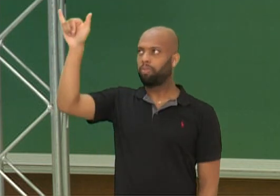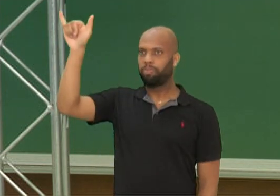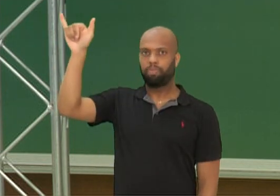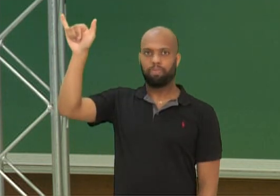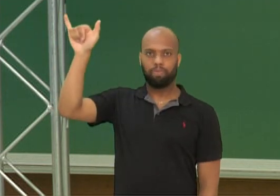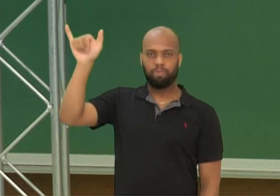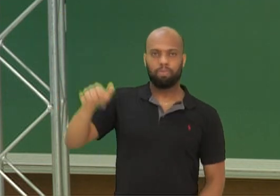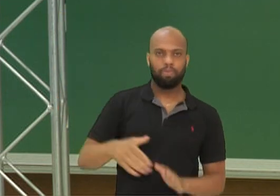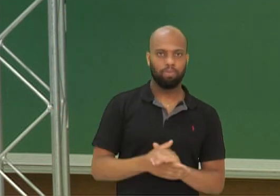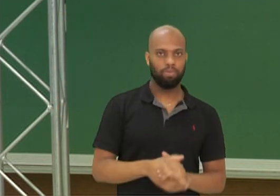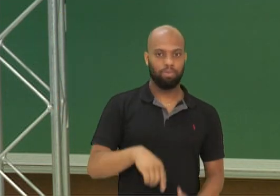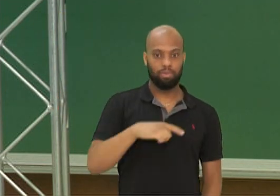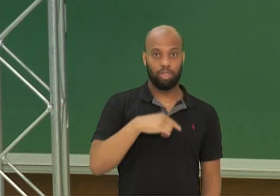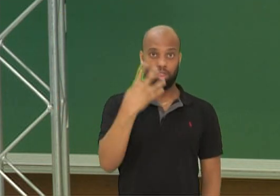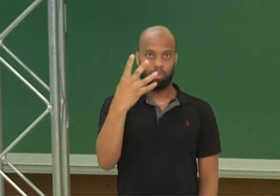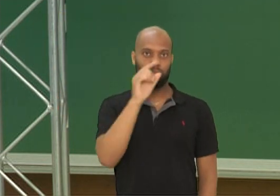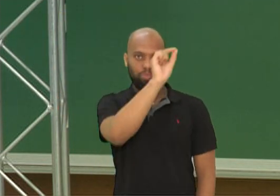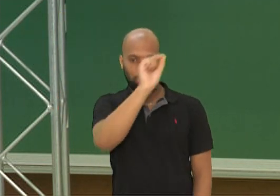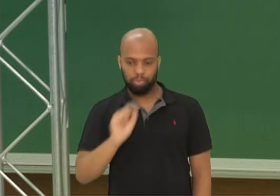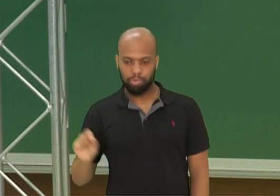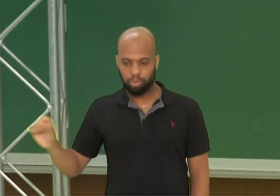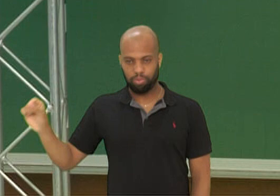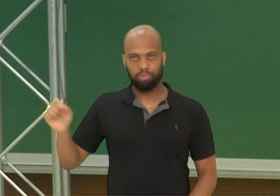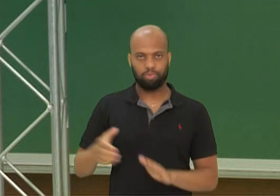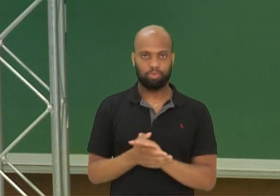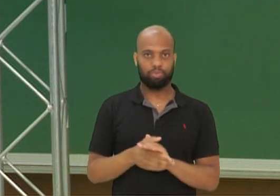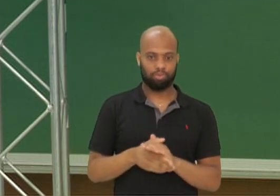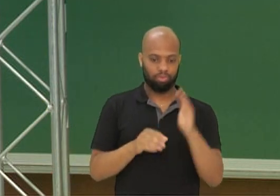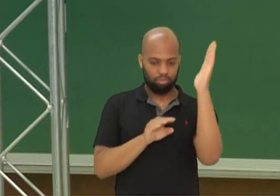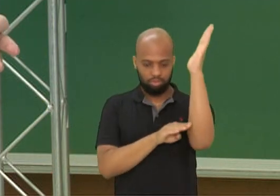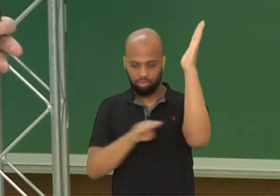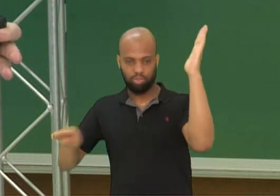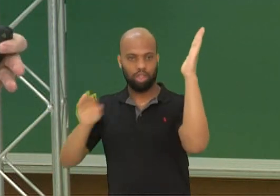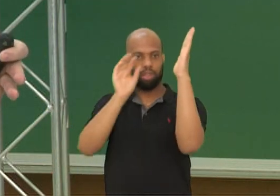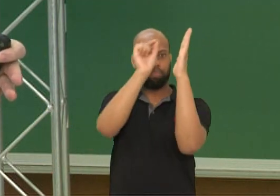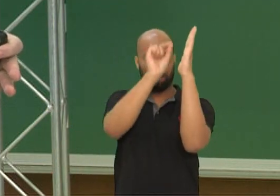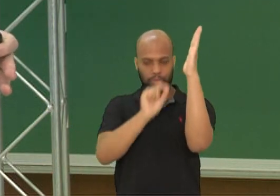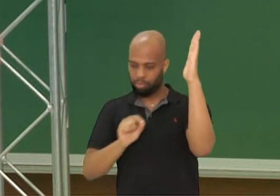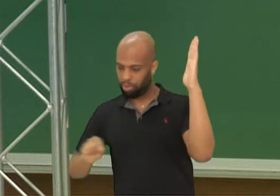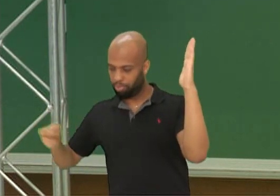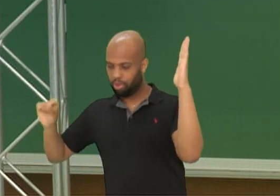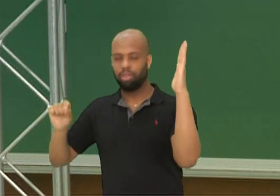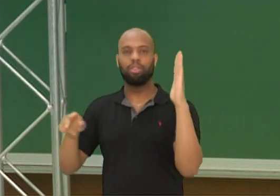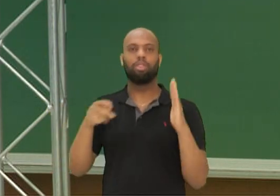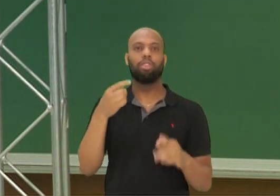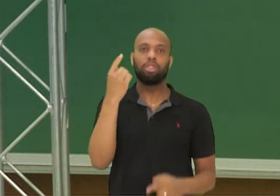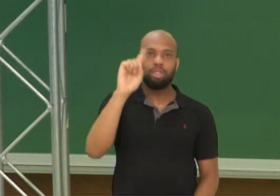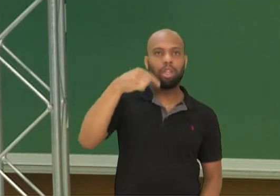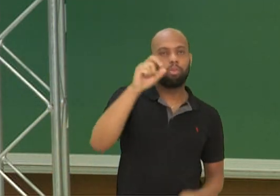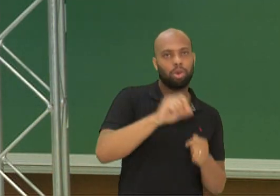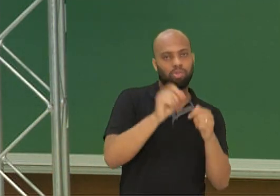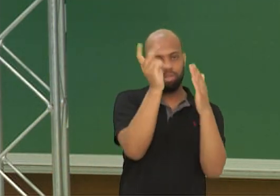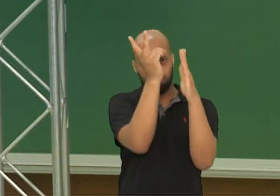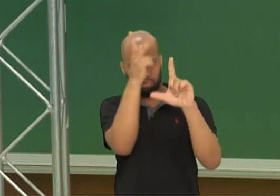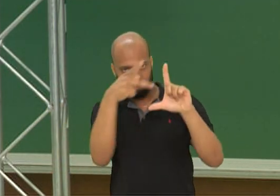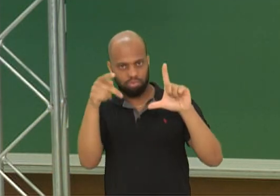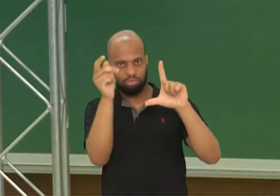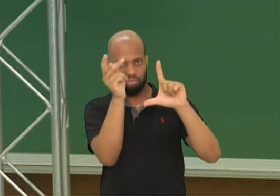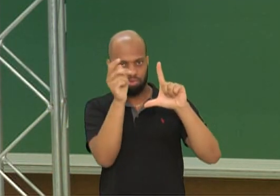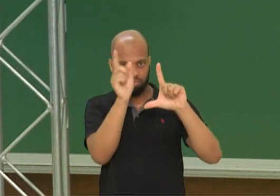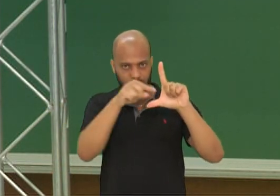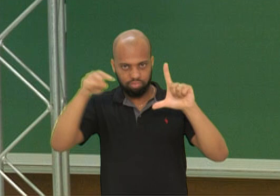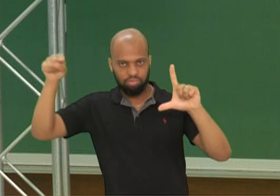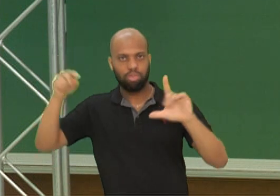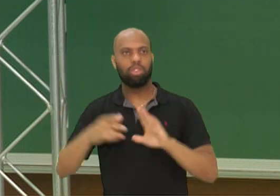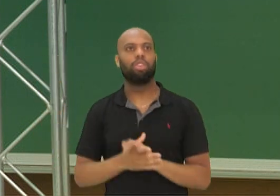achar 4 pontos. Aí vai marcar esses pontos no plano cartesiano, para depois desenhar o gráfico.